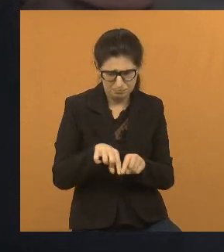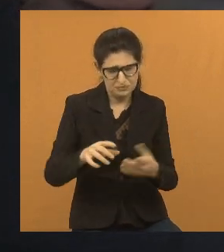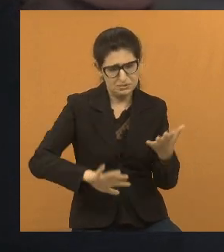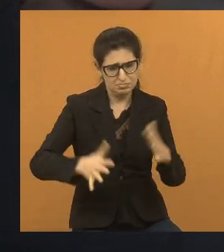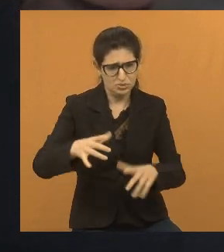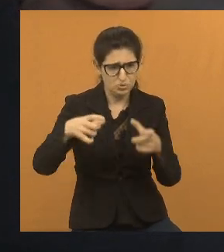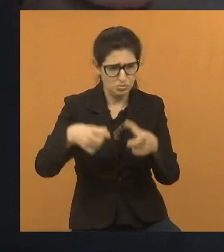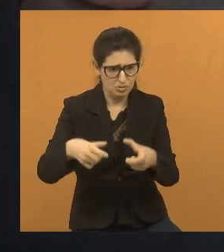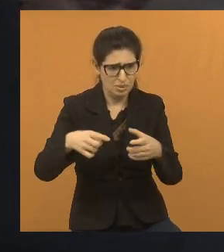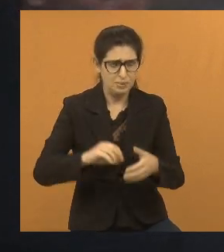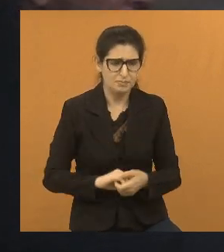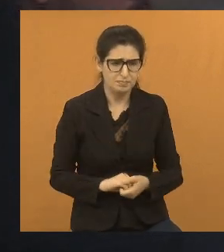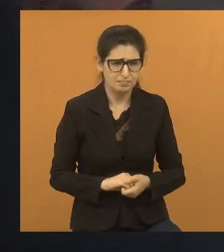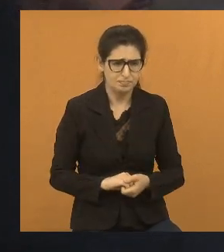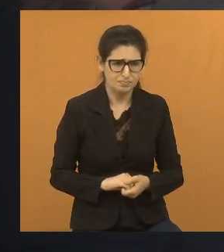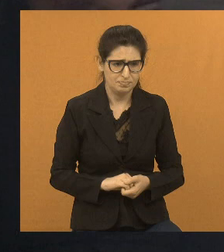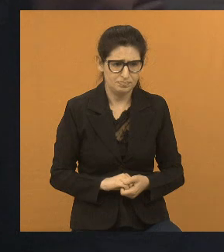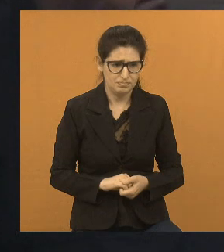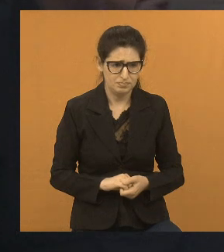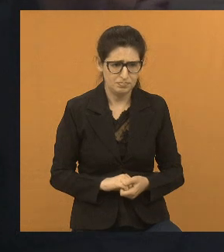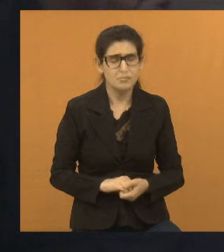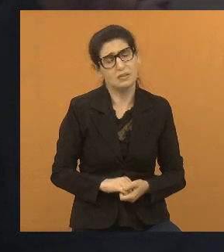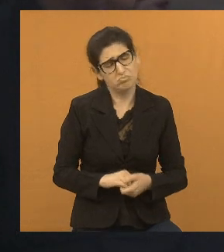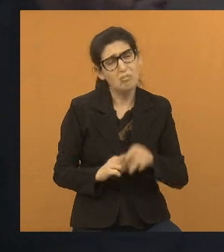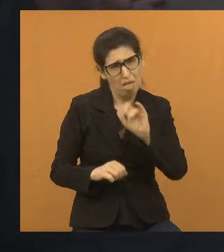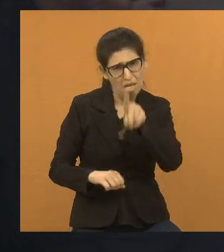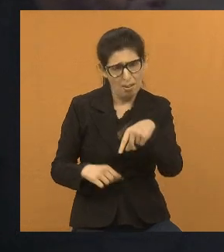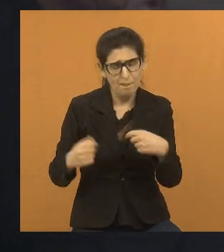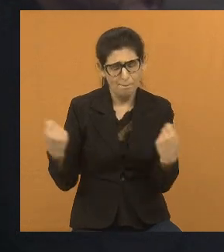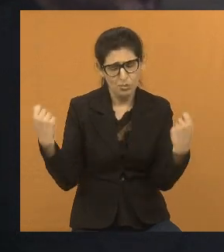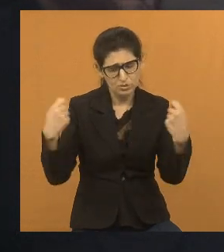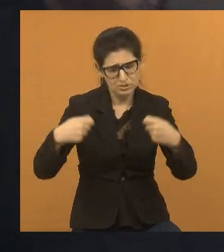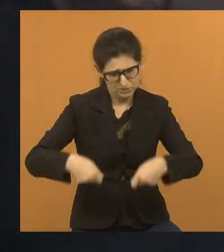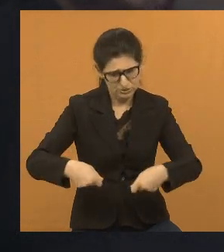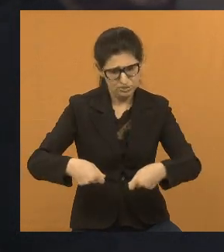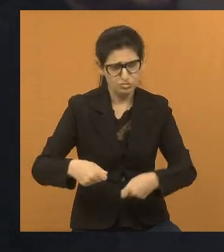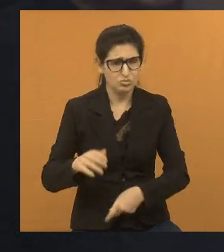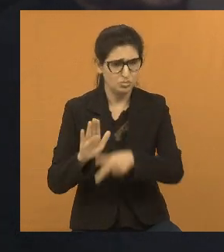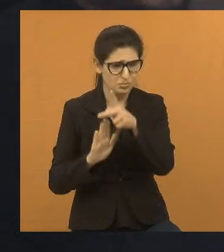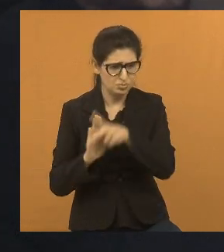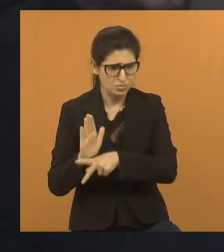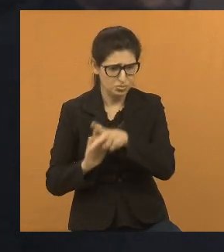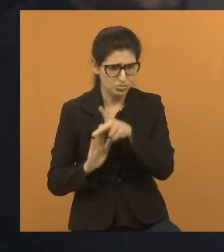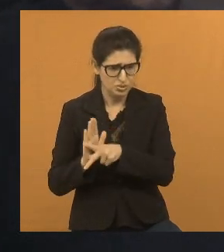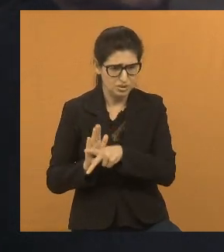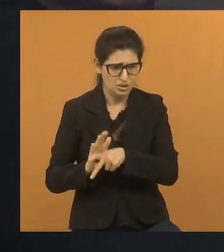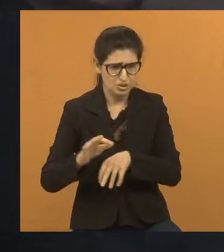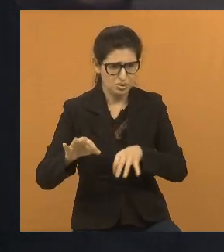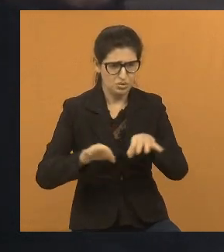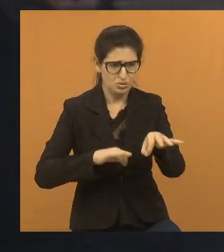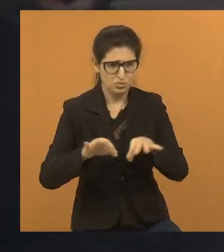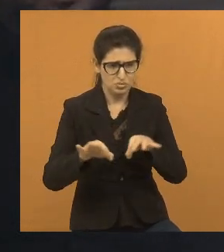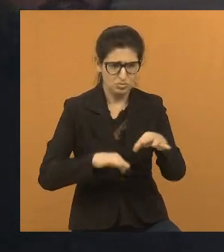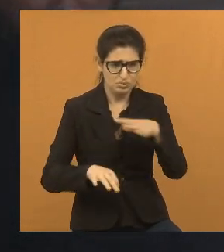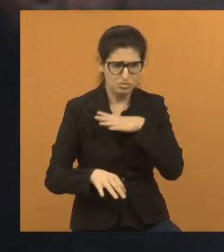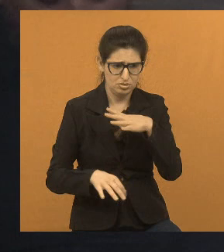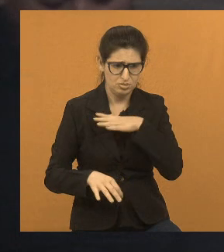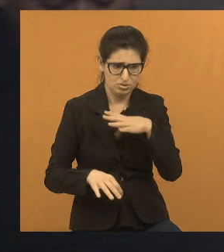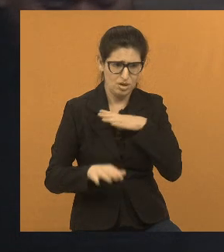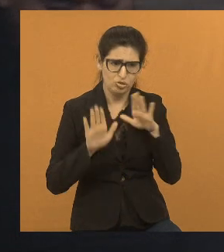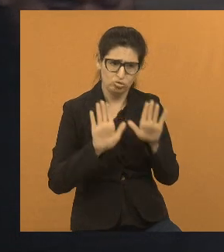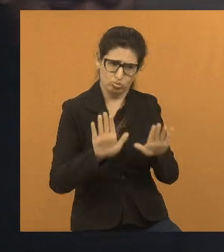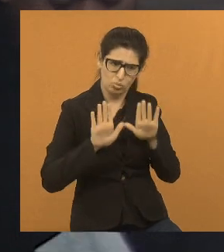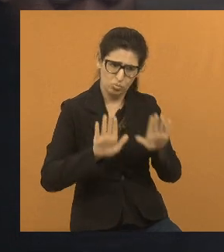o pedido é justamente para esse, né, havendo possibilidade para que esse projeto do plano diretor, ele siga, né, se adeque